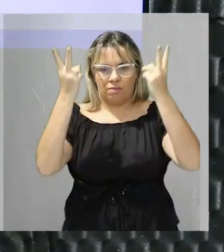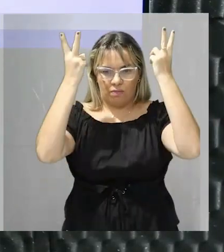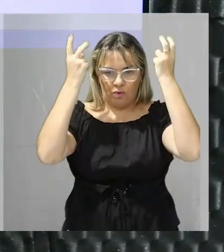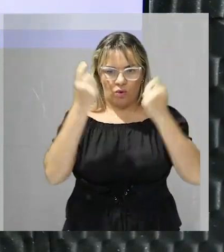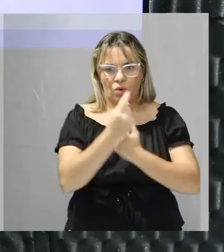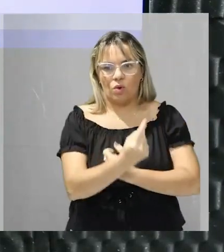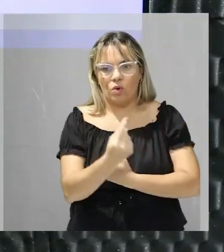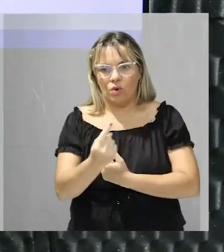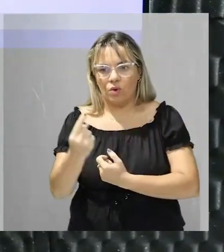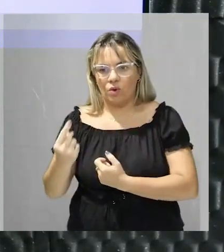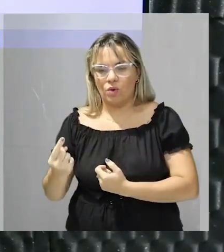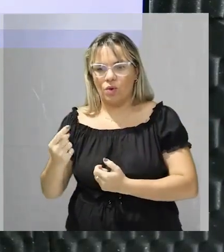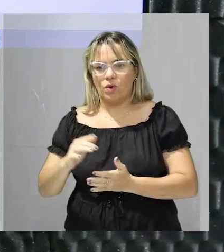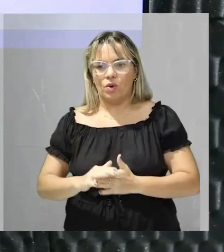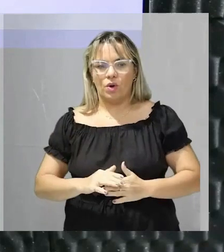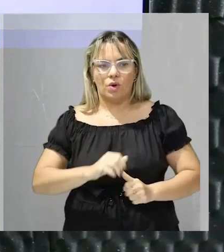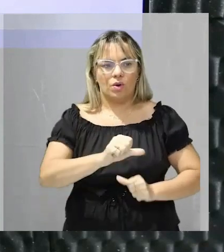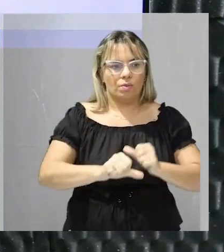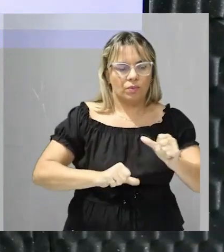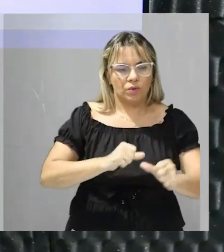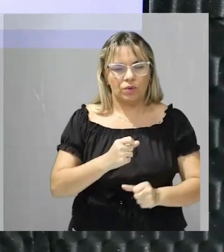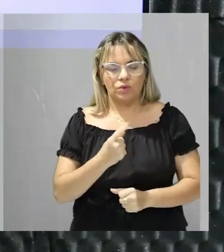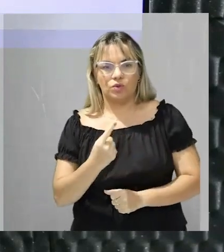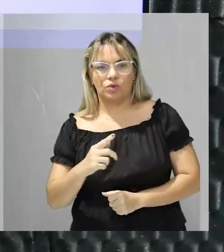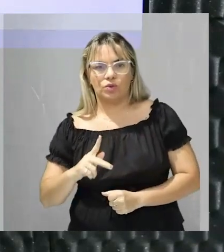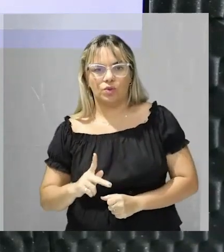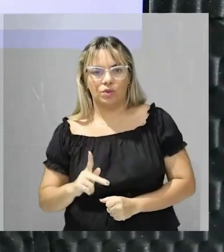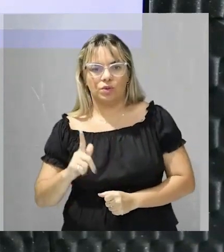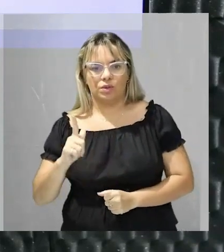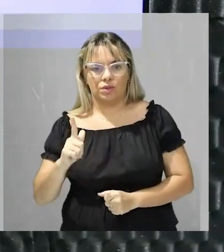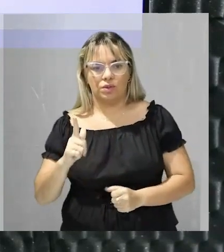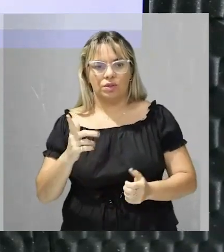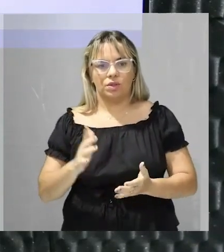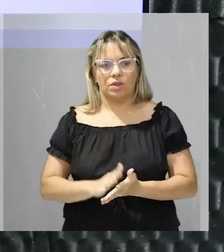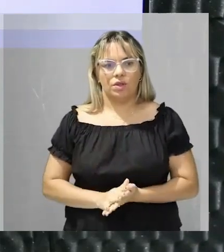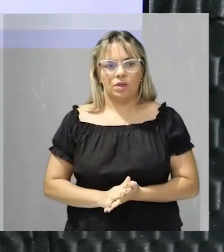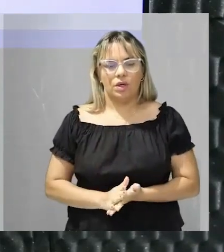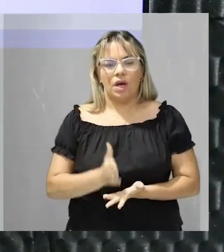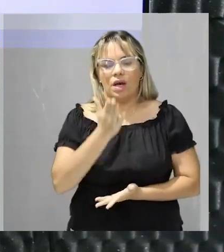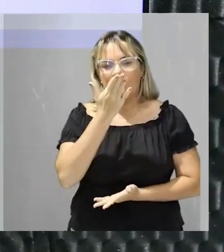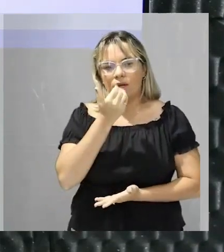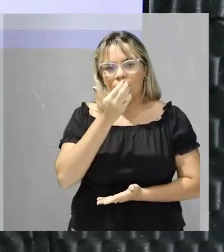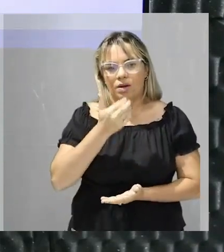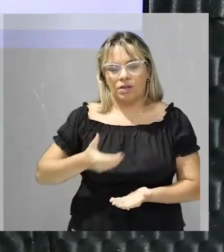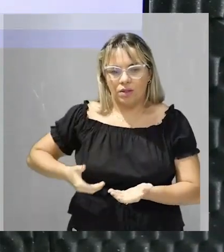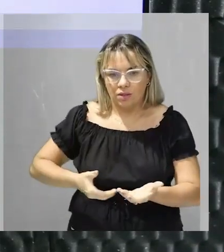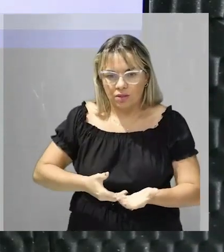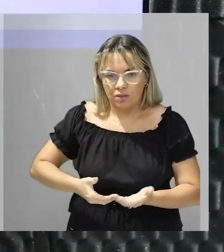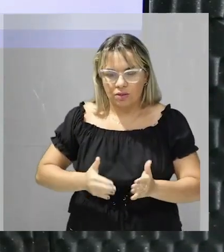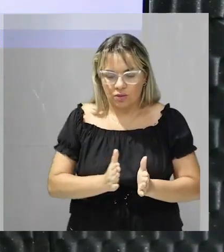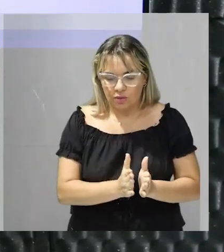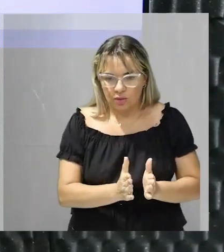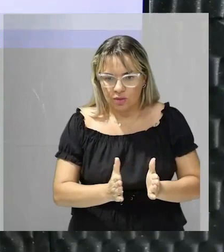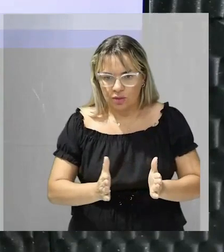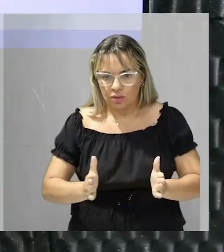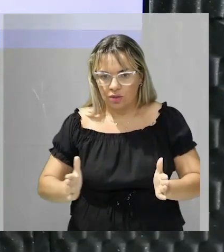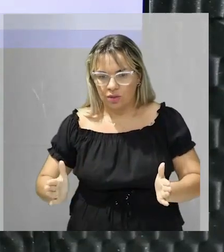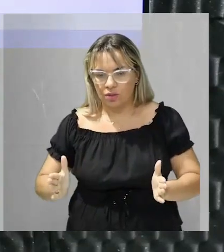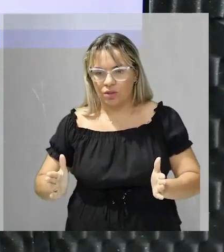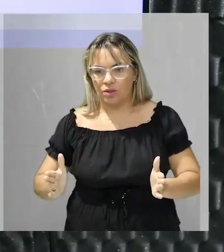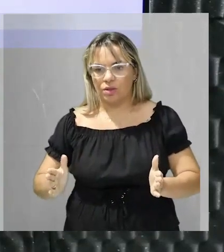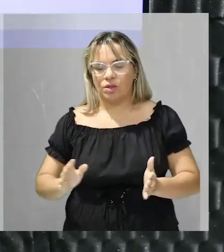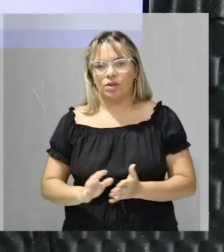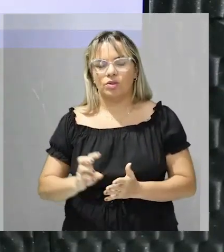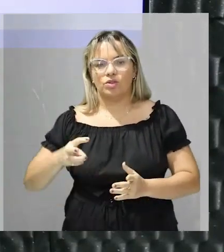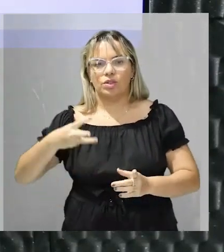alimentado com essa com essa ração durante o período de três meses gente olha só nesse